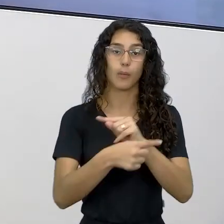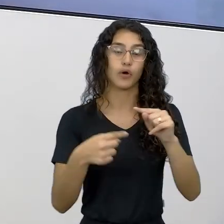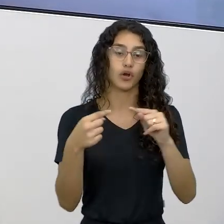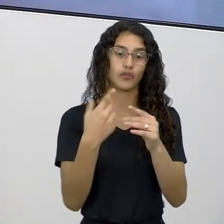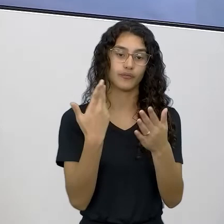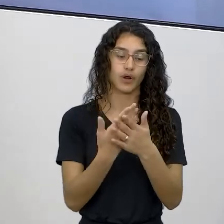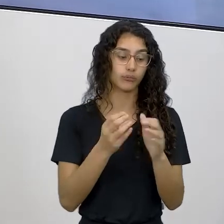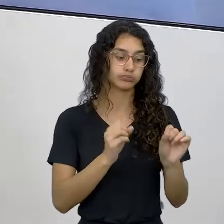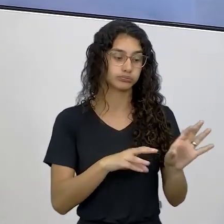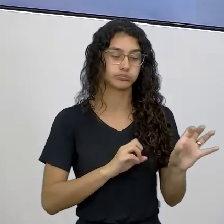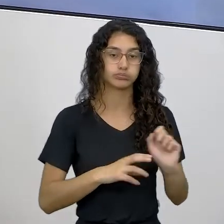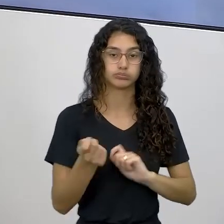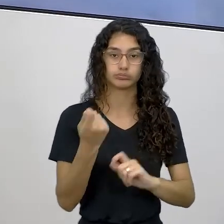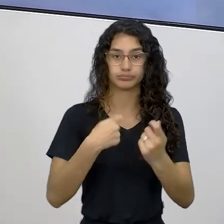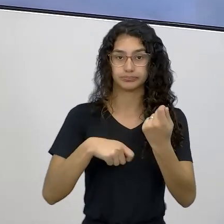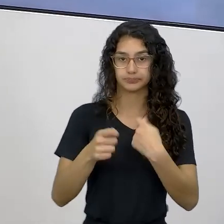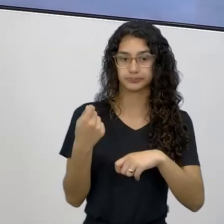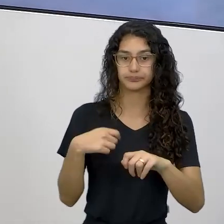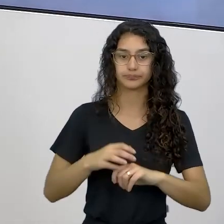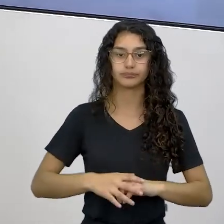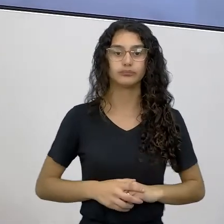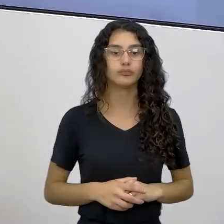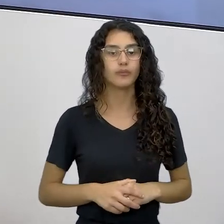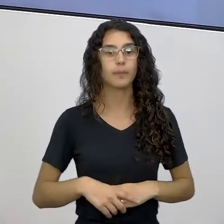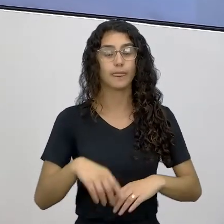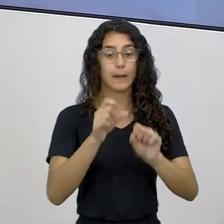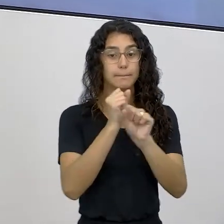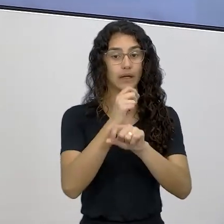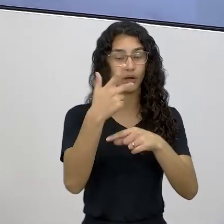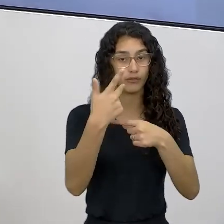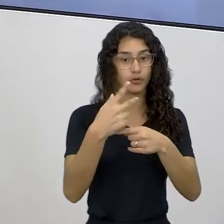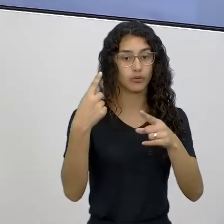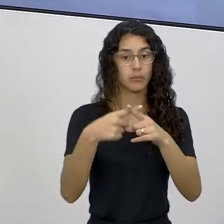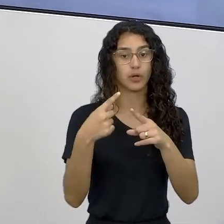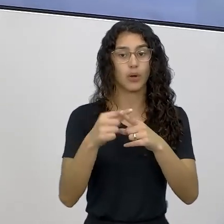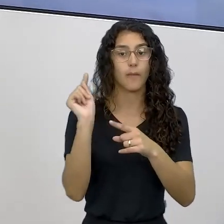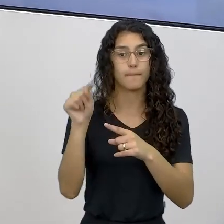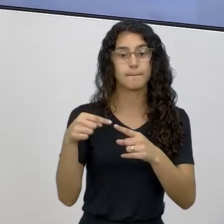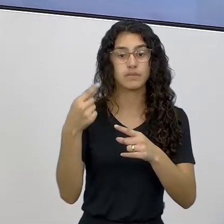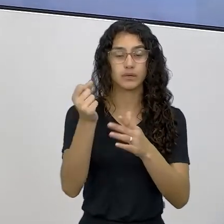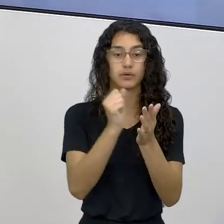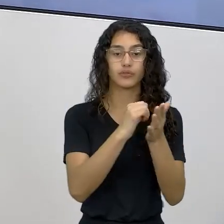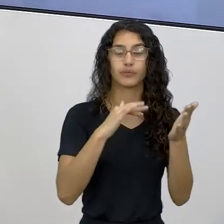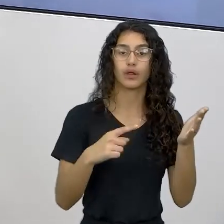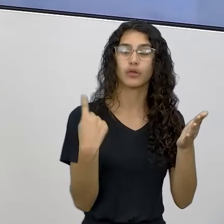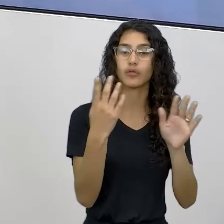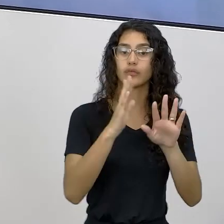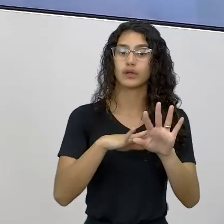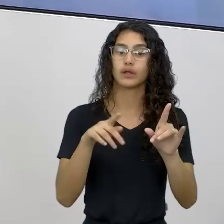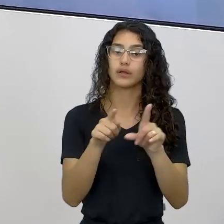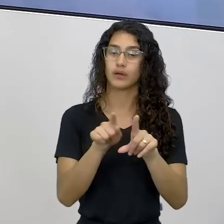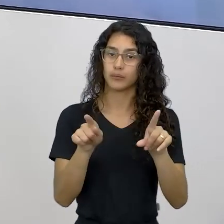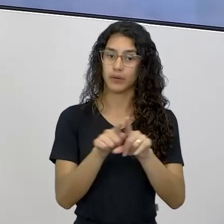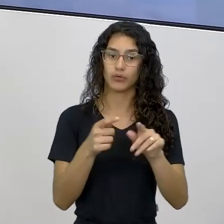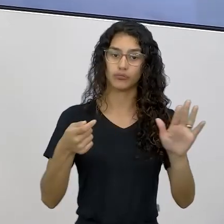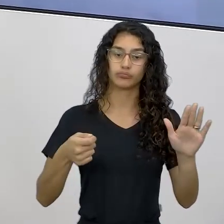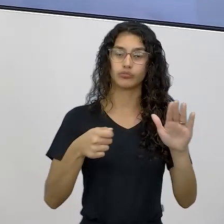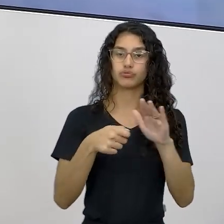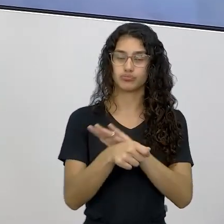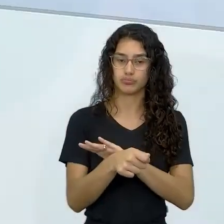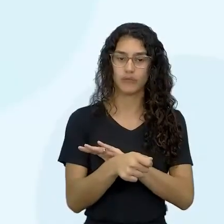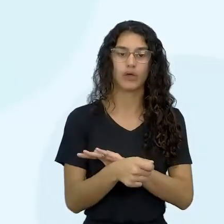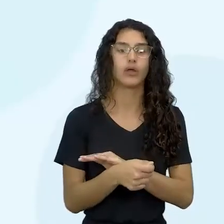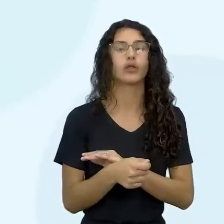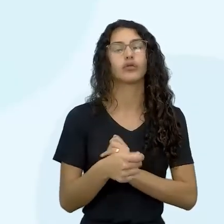na educação financeira. Eu parei o vídeo aqui porque a próxima atividade nós vamos falar disso, de investimento,